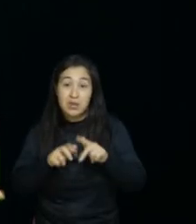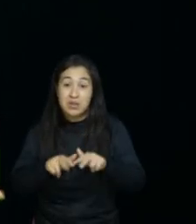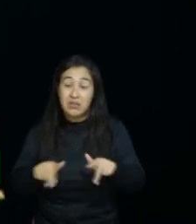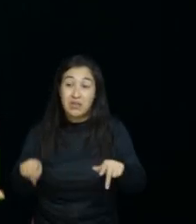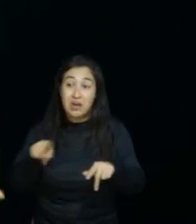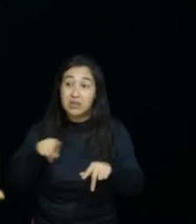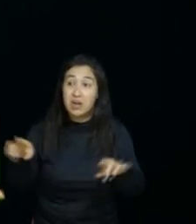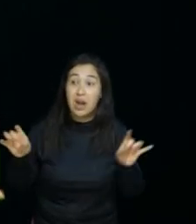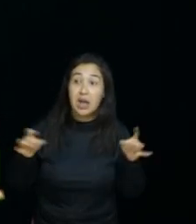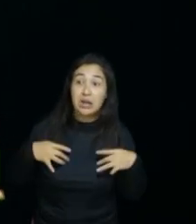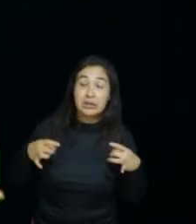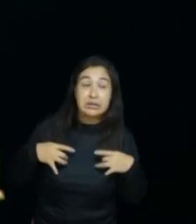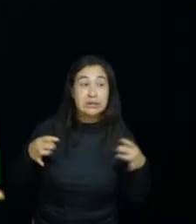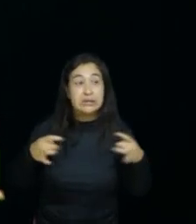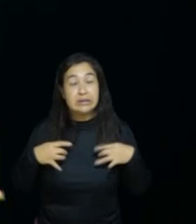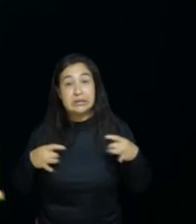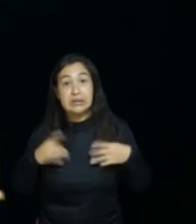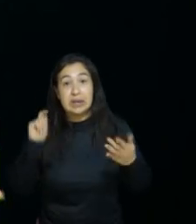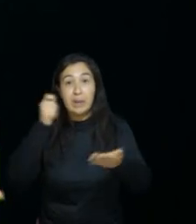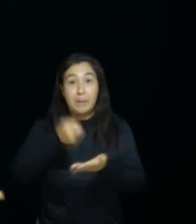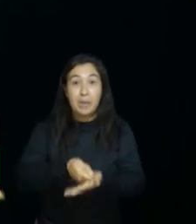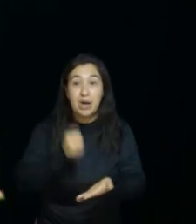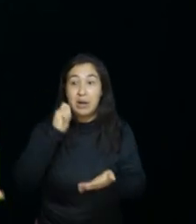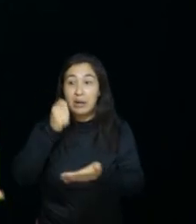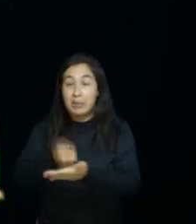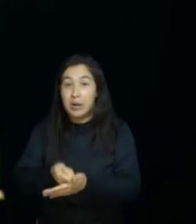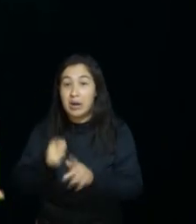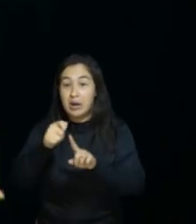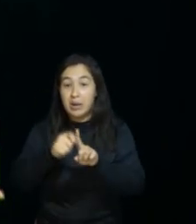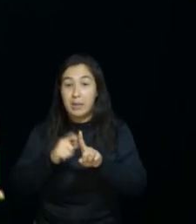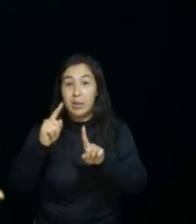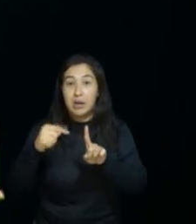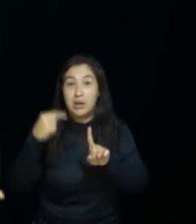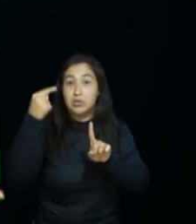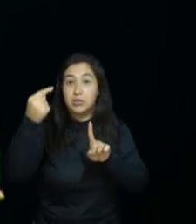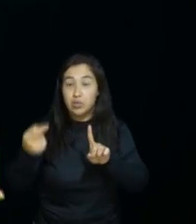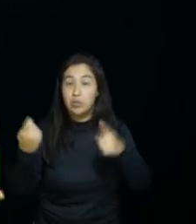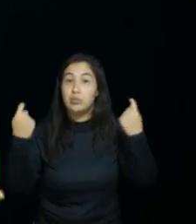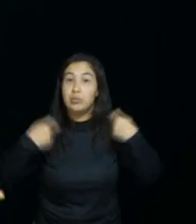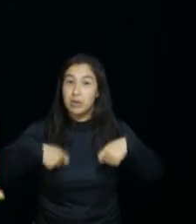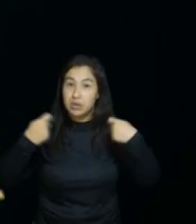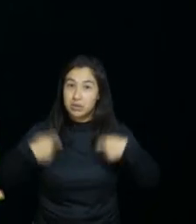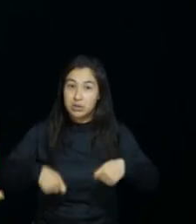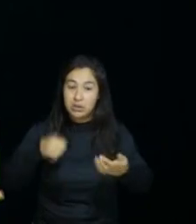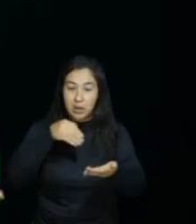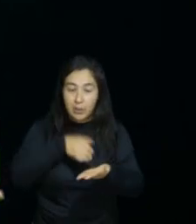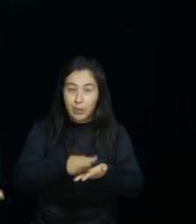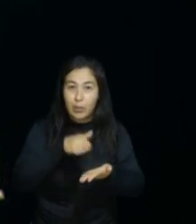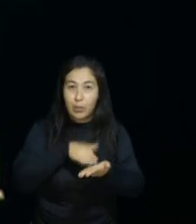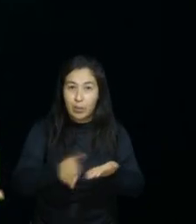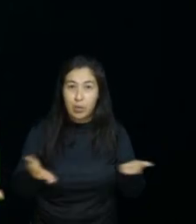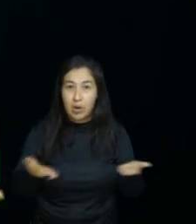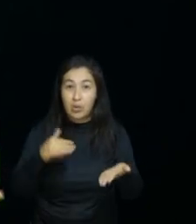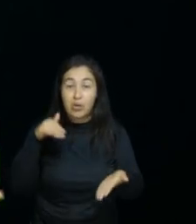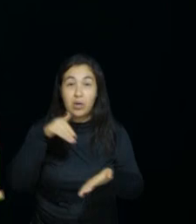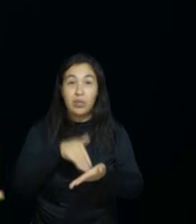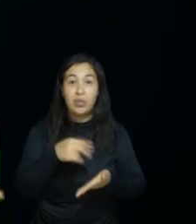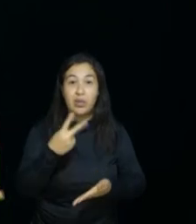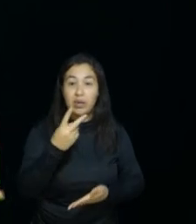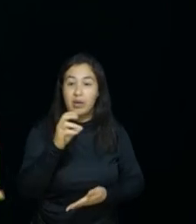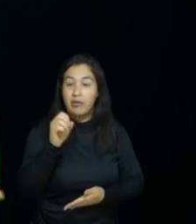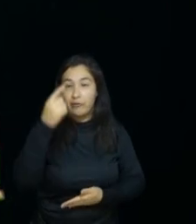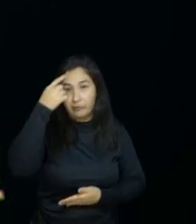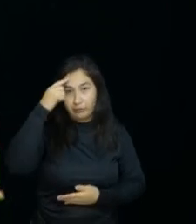apreensivas com a folha de pagamento do próximo mês, que precisa ser gerada agora até o dia 20.